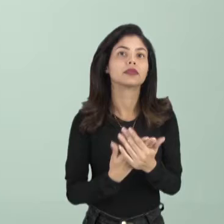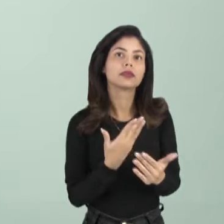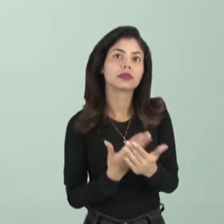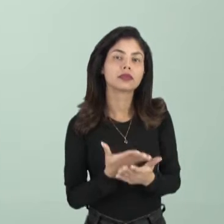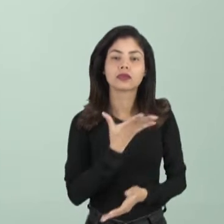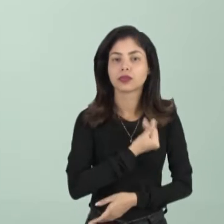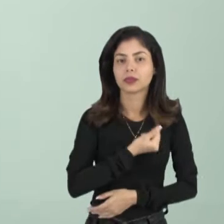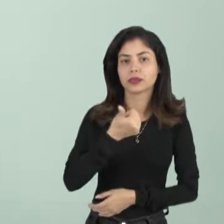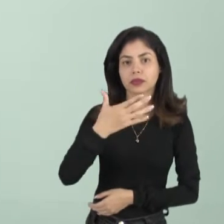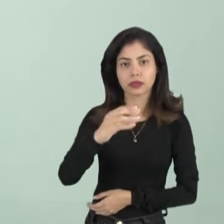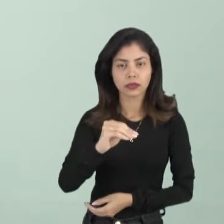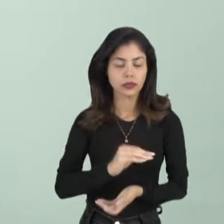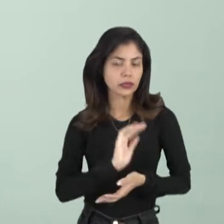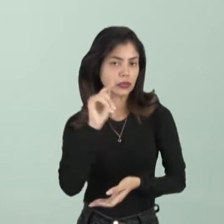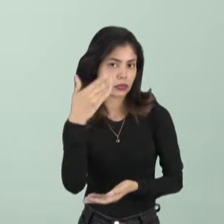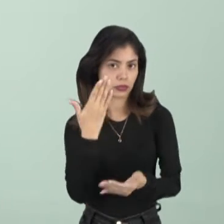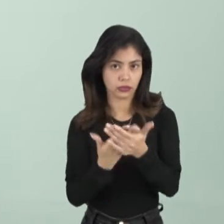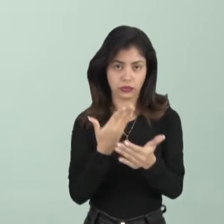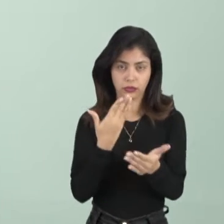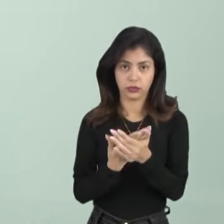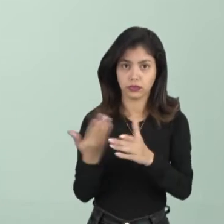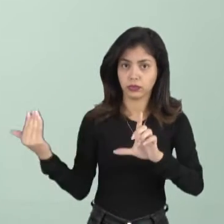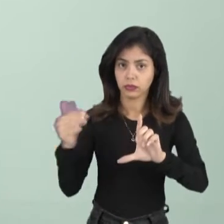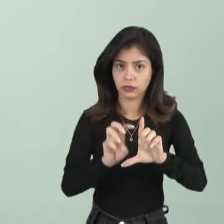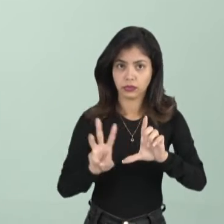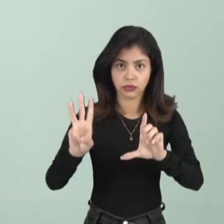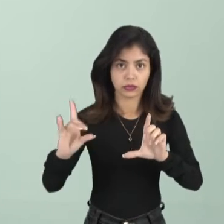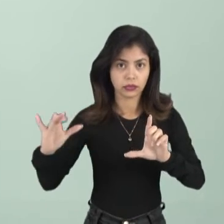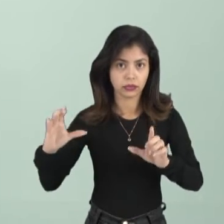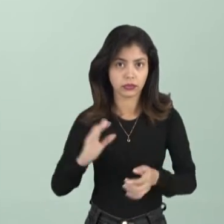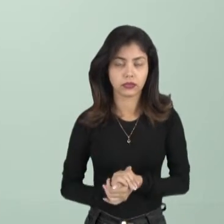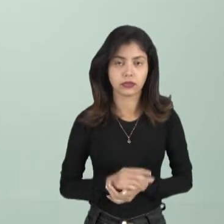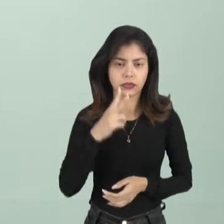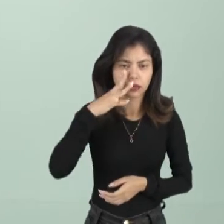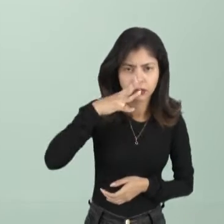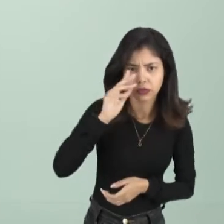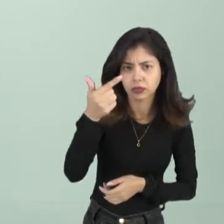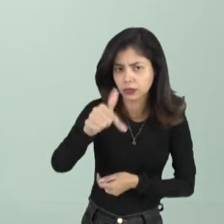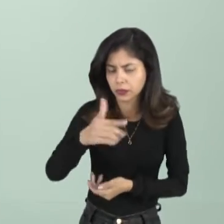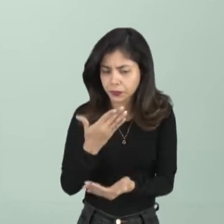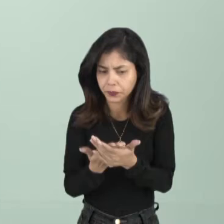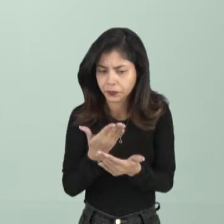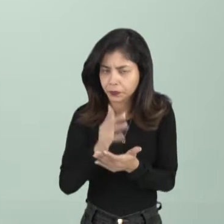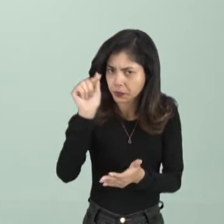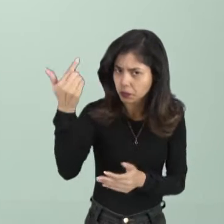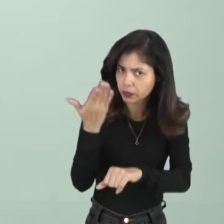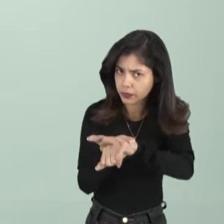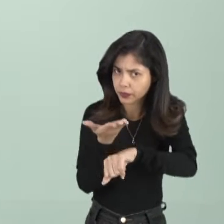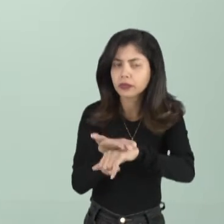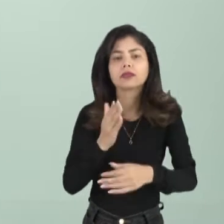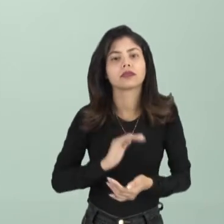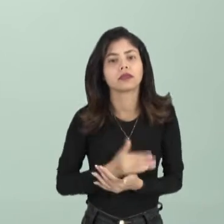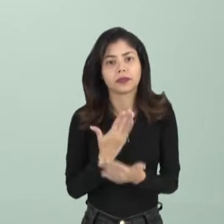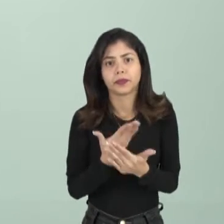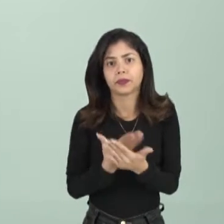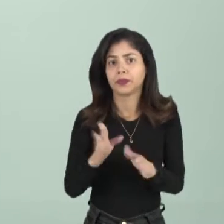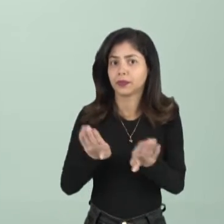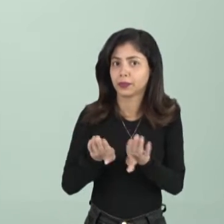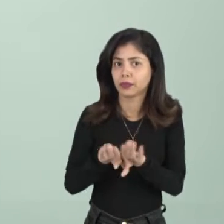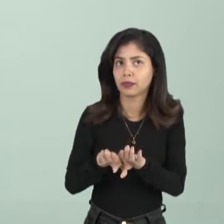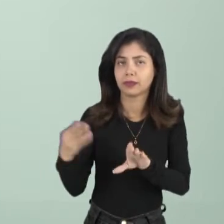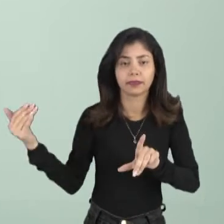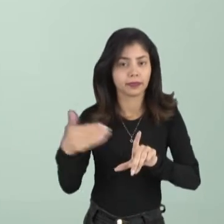aula de número 10. As demais aulas estão na plataforma Edu. Se você quiser reassistir essa aula ou assistir as demais aulas, acesse lá a